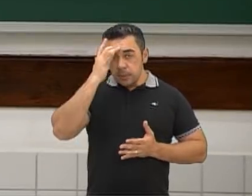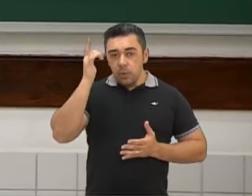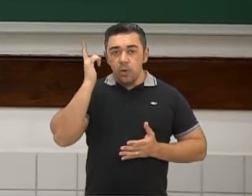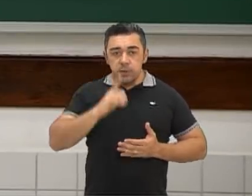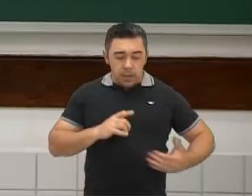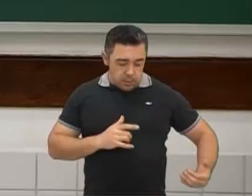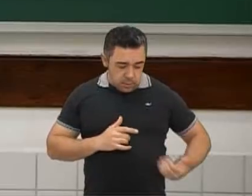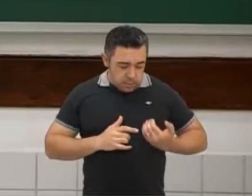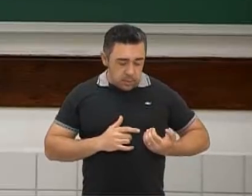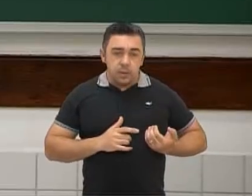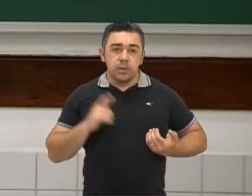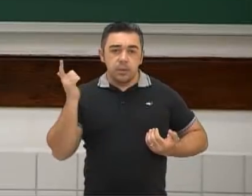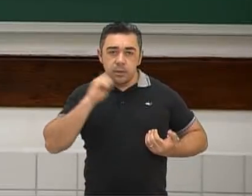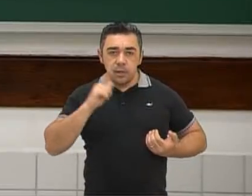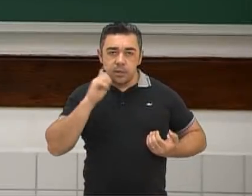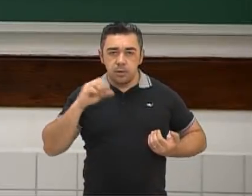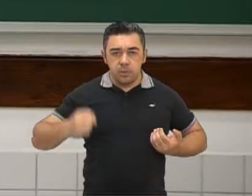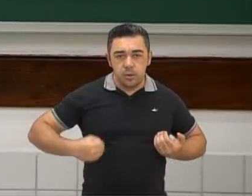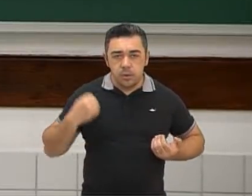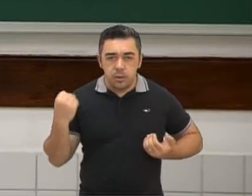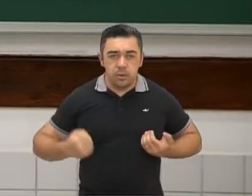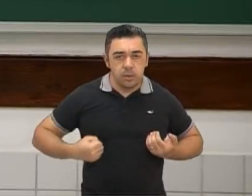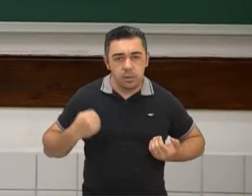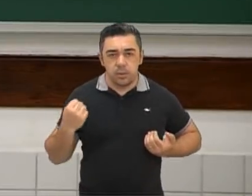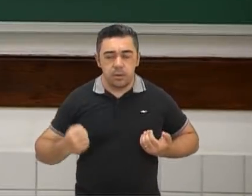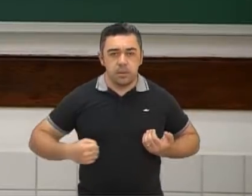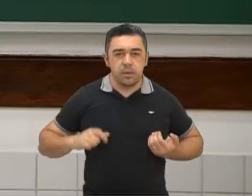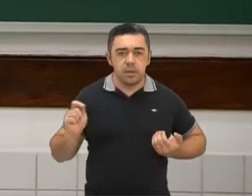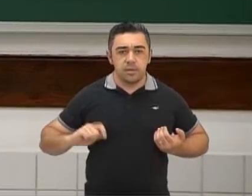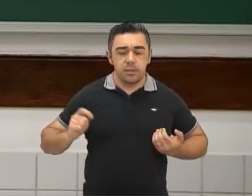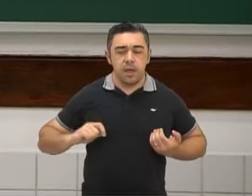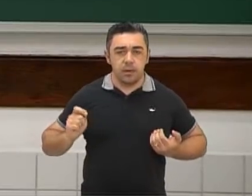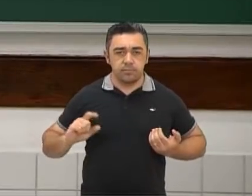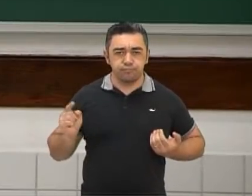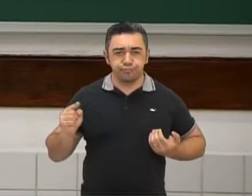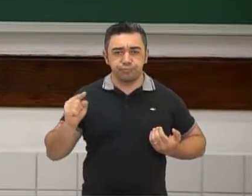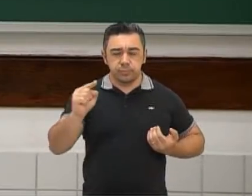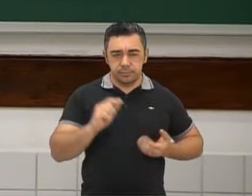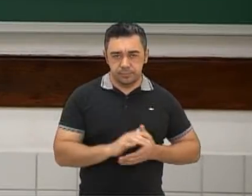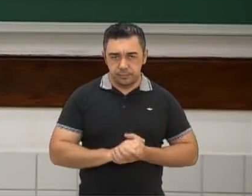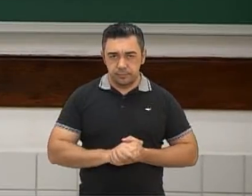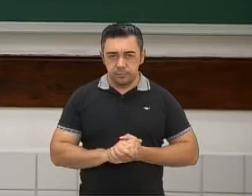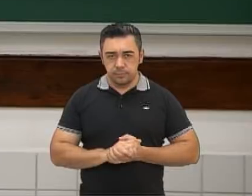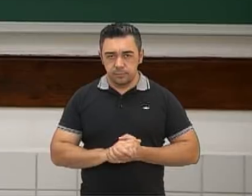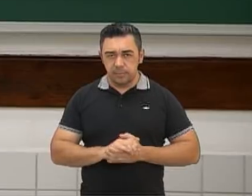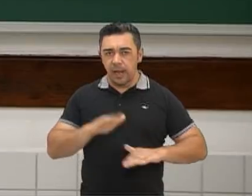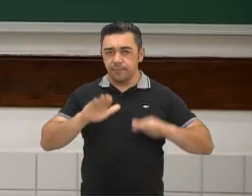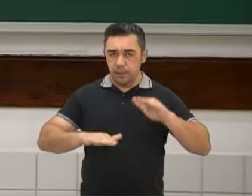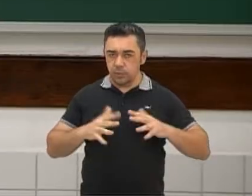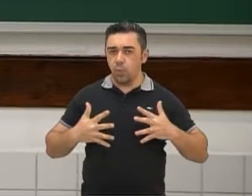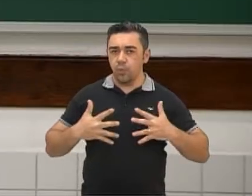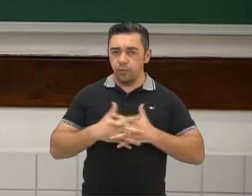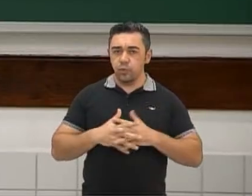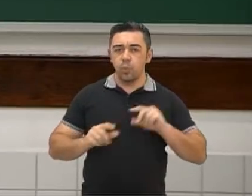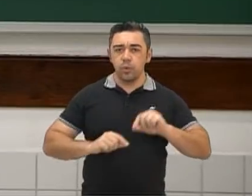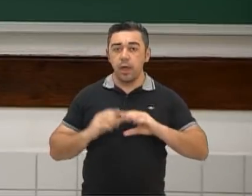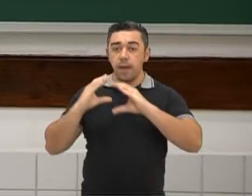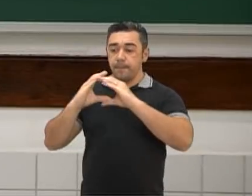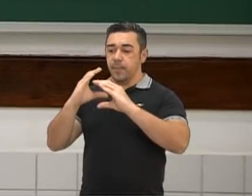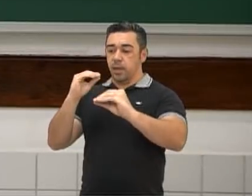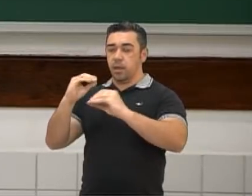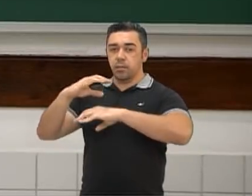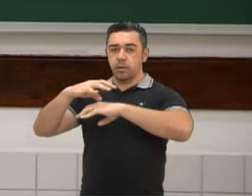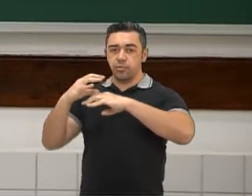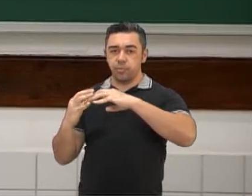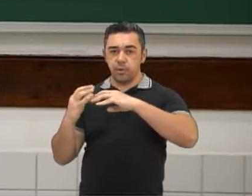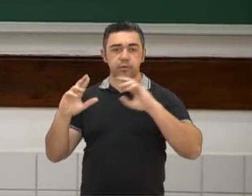segura a bola com uma das mãos e corre, tá? Às vezes, a gente confunde essa bola com a do futebol